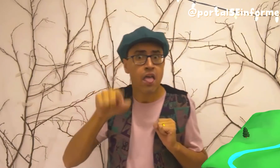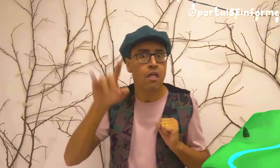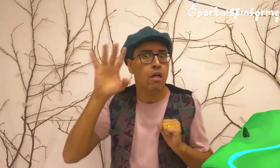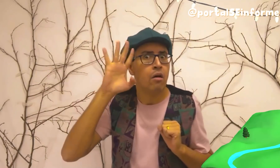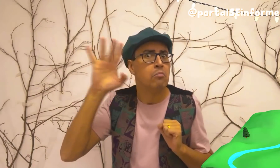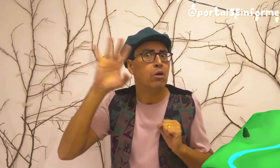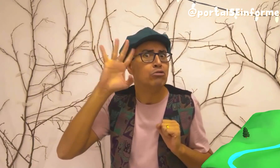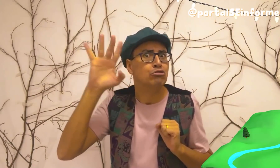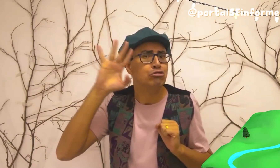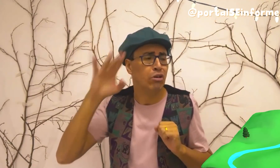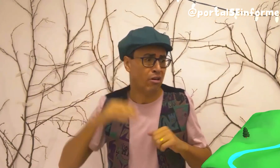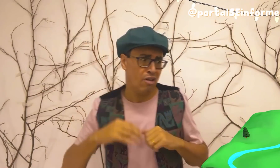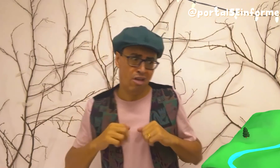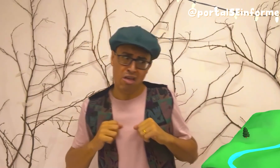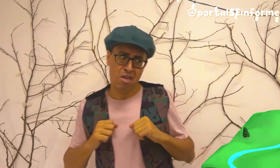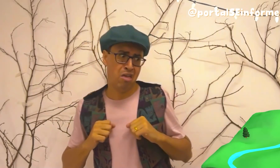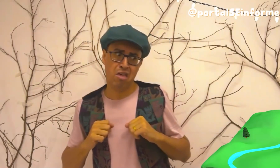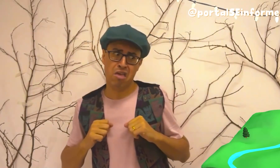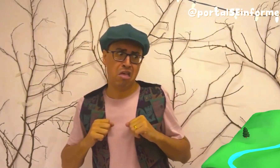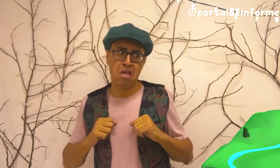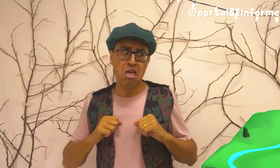Ele pensou assim: